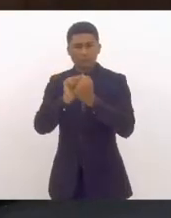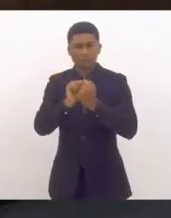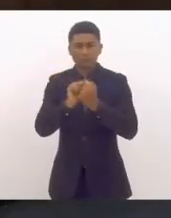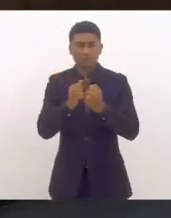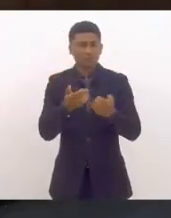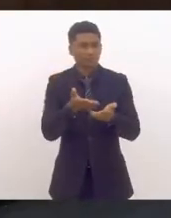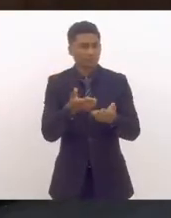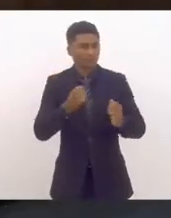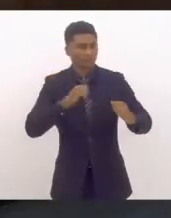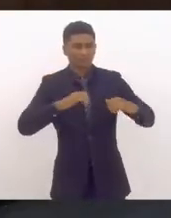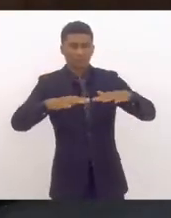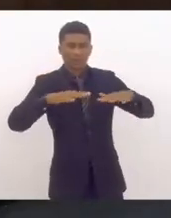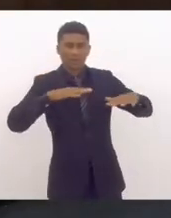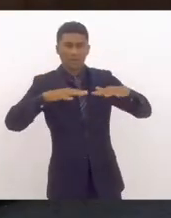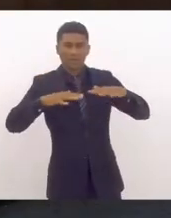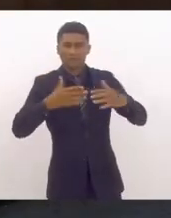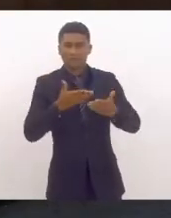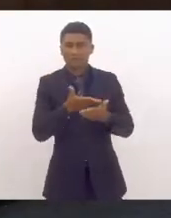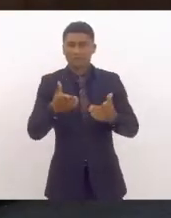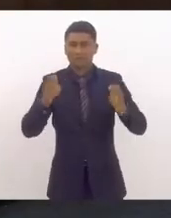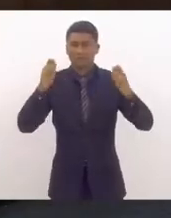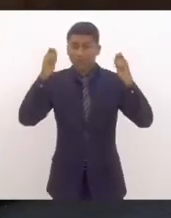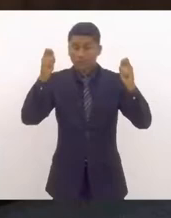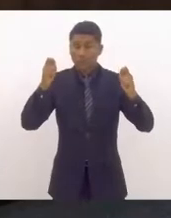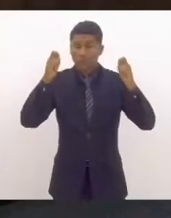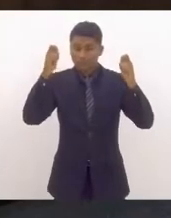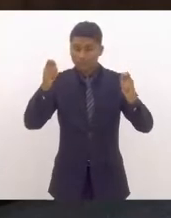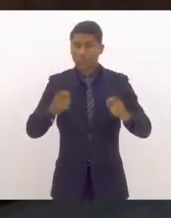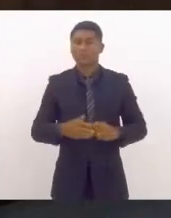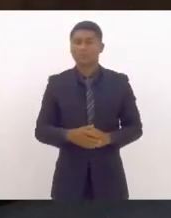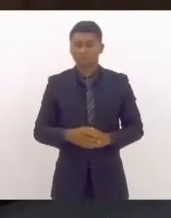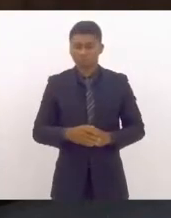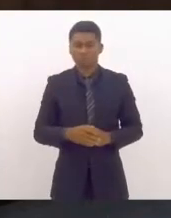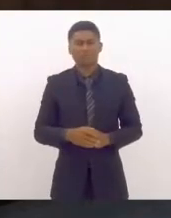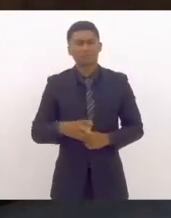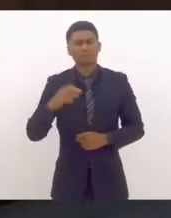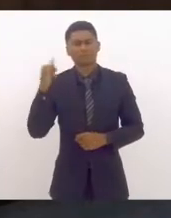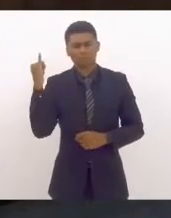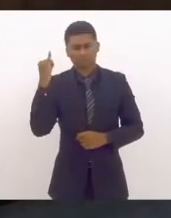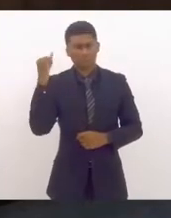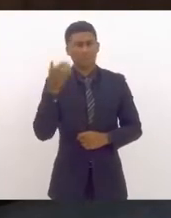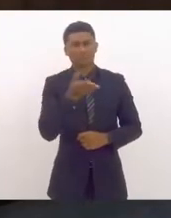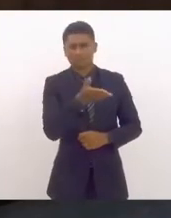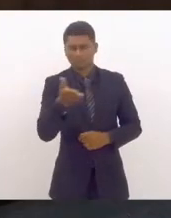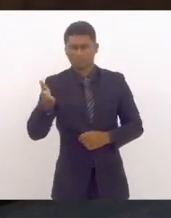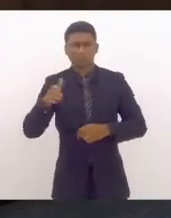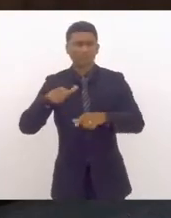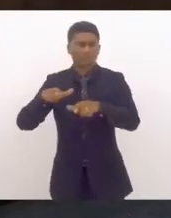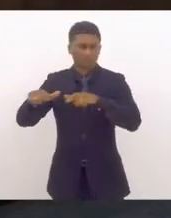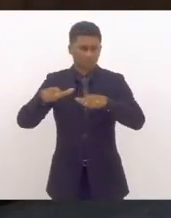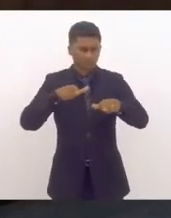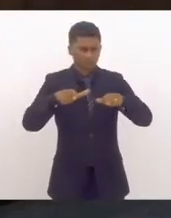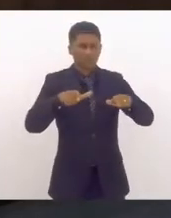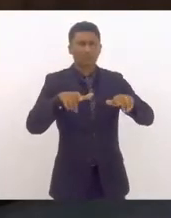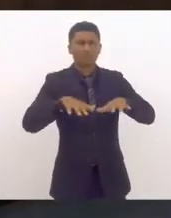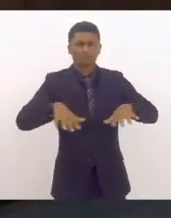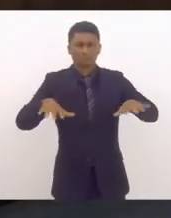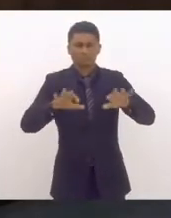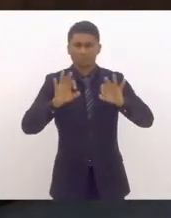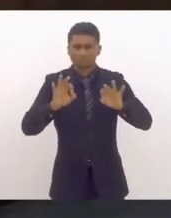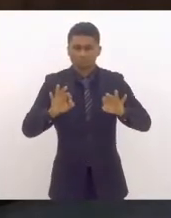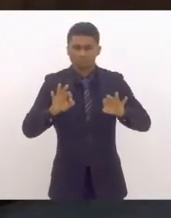a mobilização das torcidas organizadas aqui, pelo seu reconhecimento do trabalho que faz e também